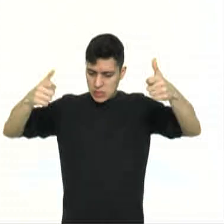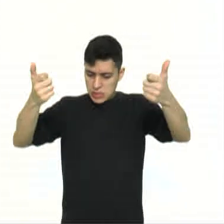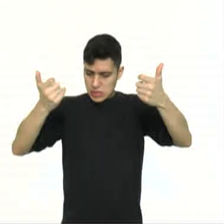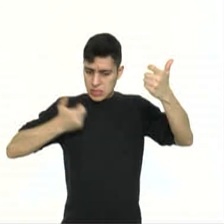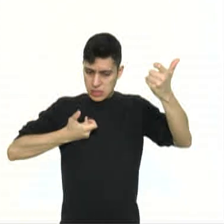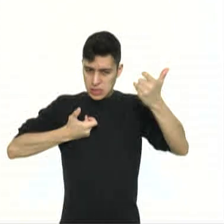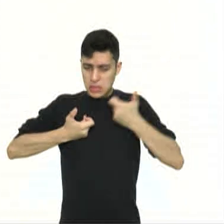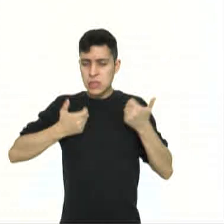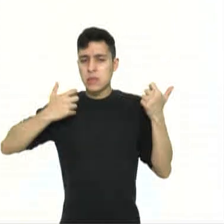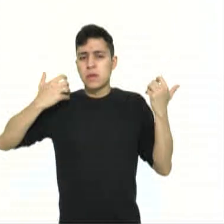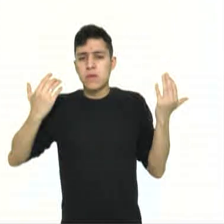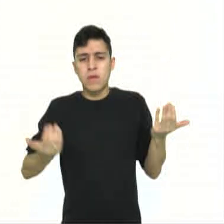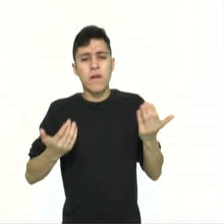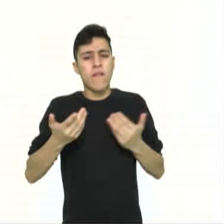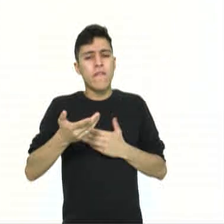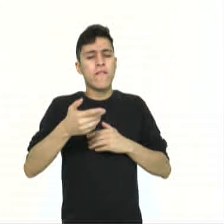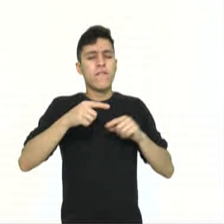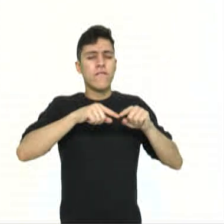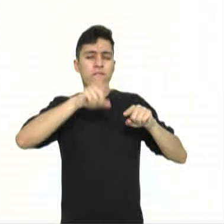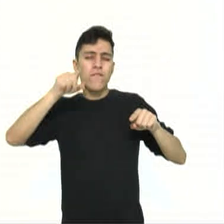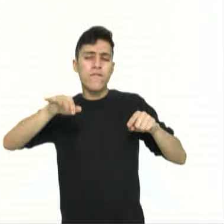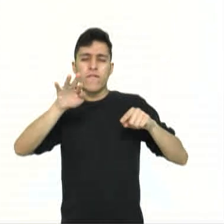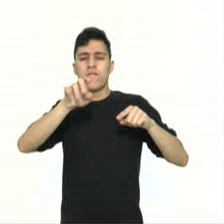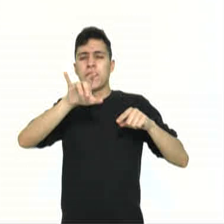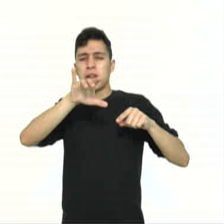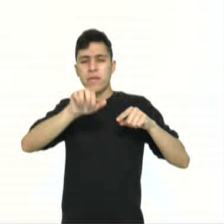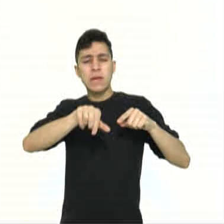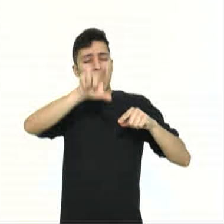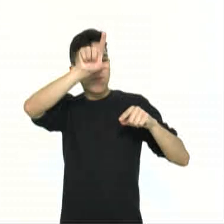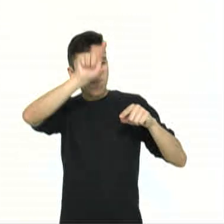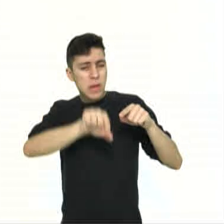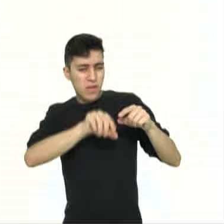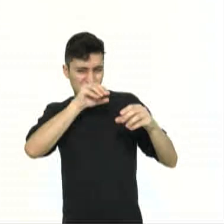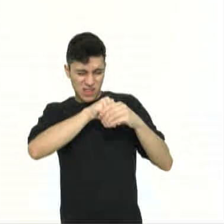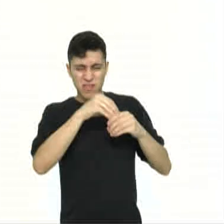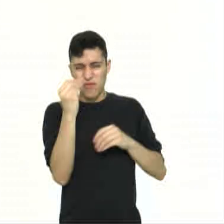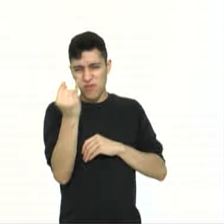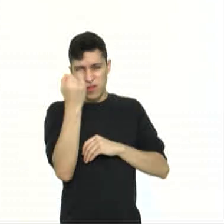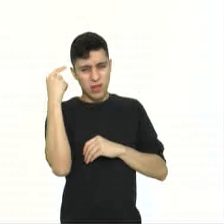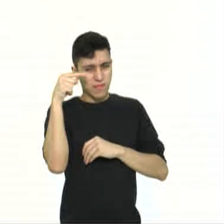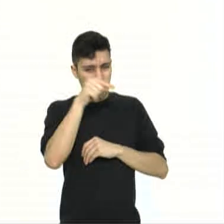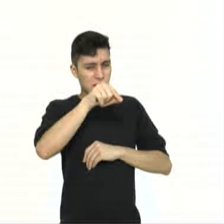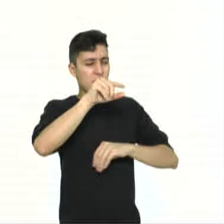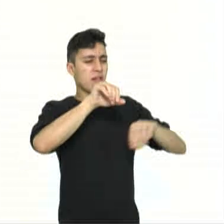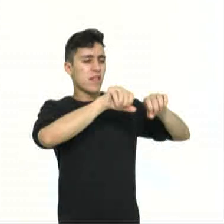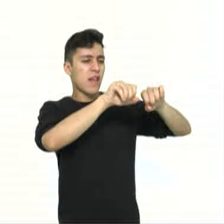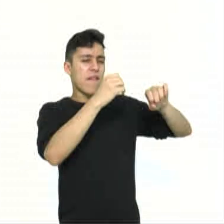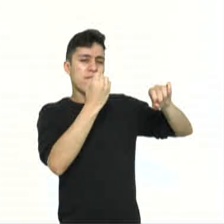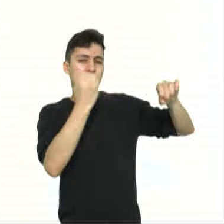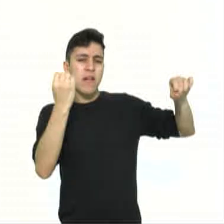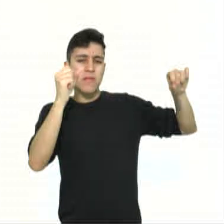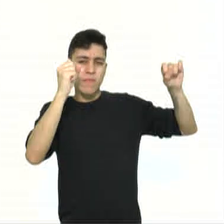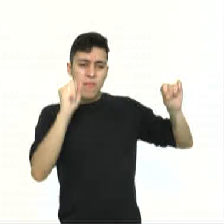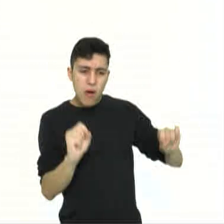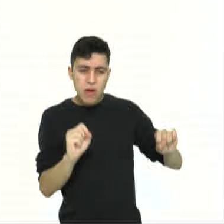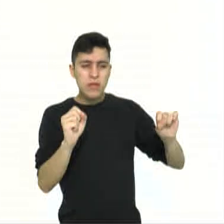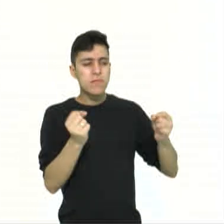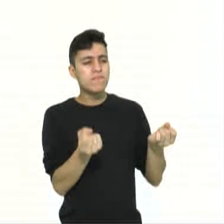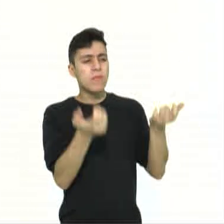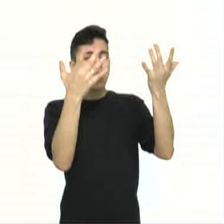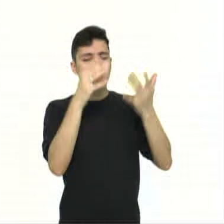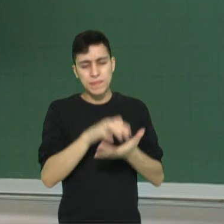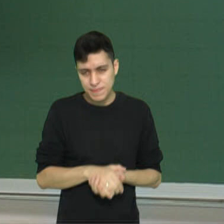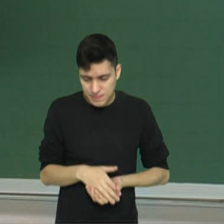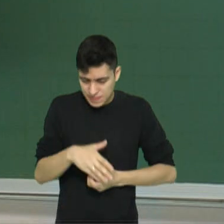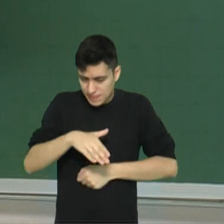da menor frequência, chamada frequência fundamental, que essa flauta pode produzir. Então, um tempinho para que